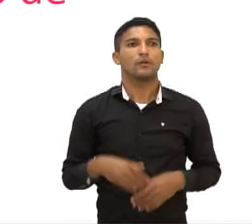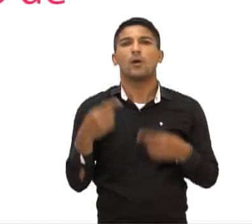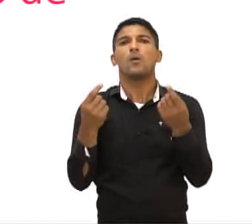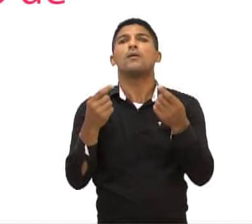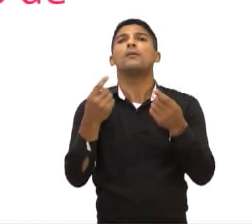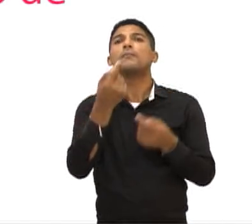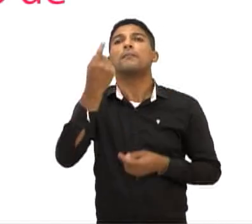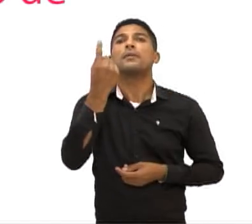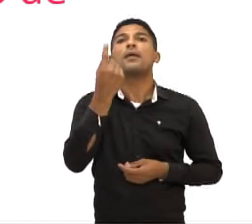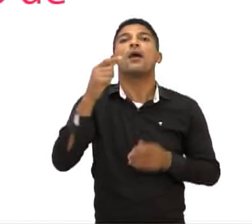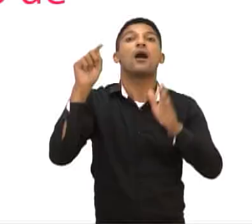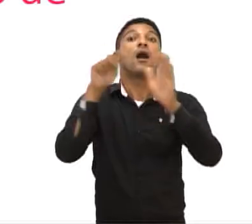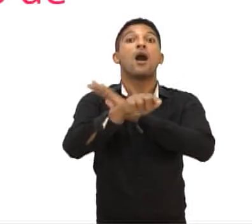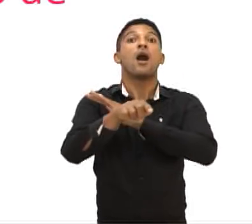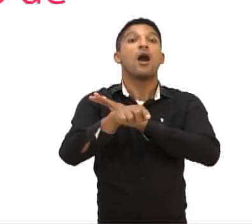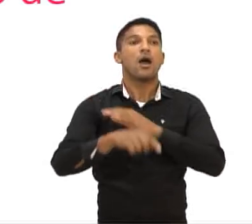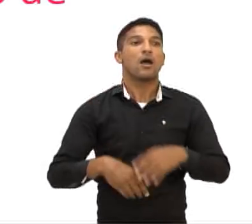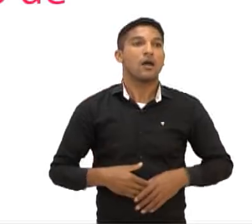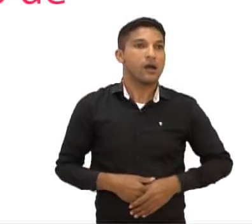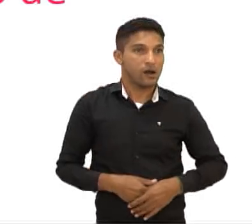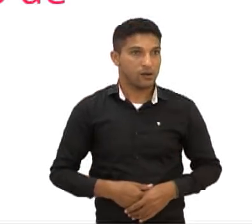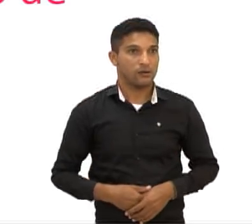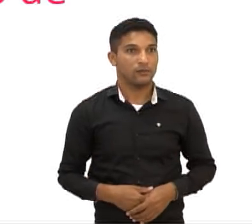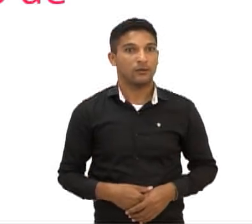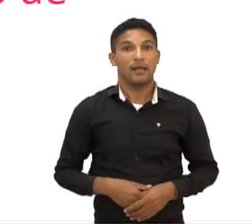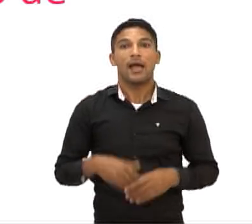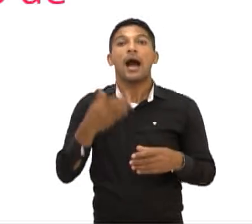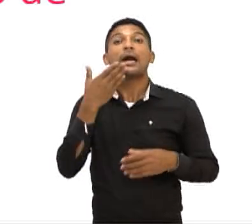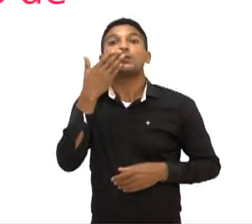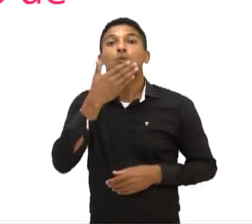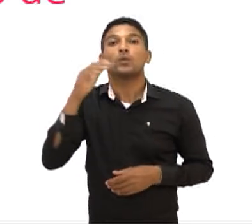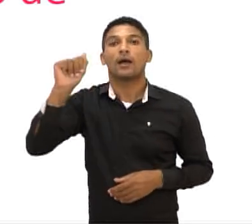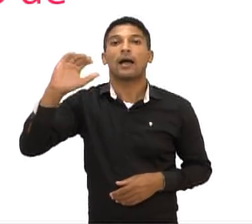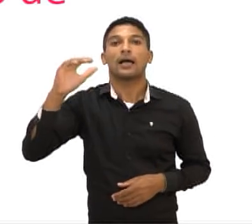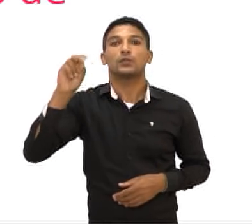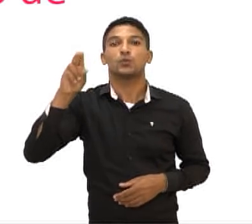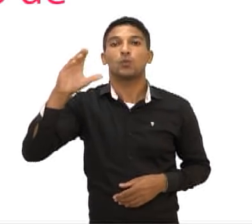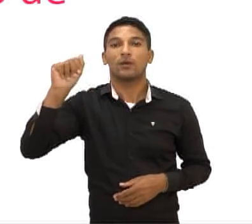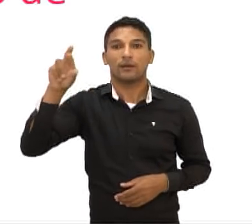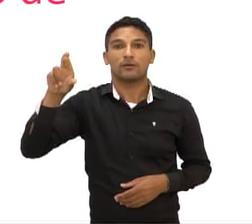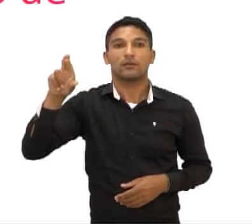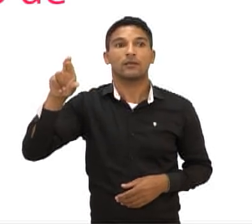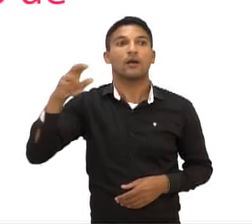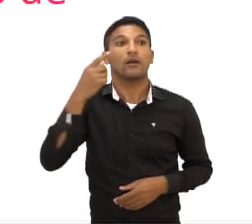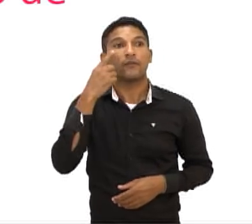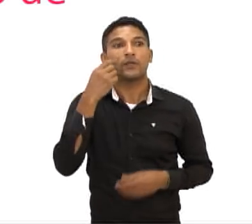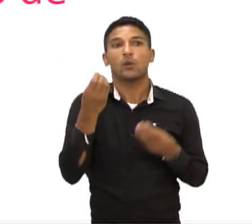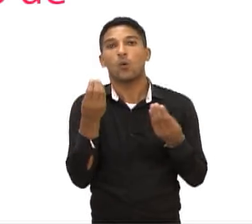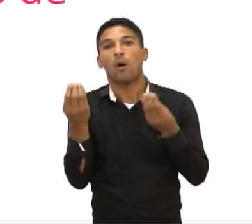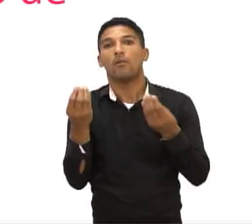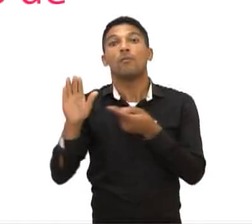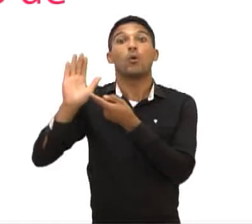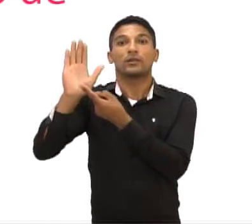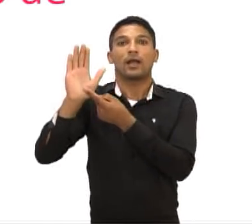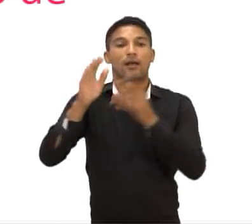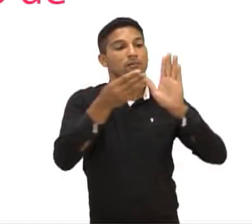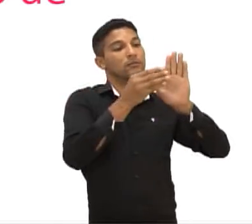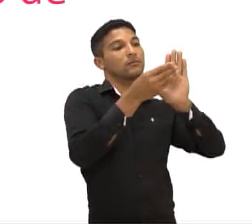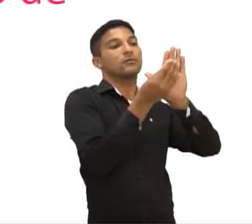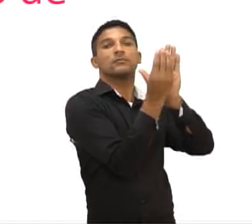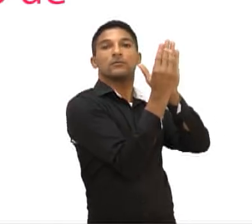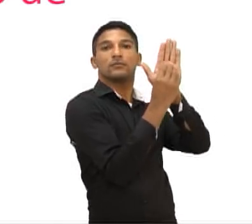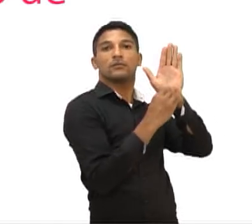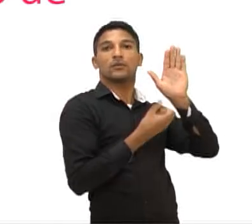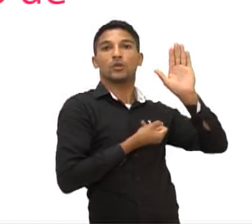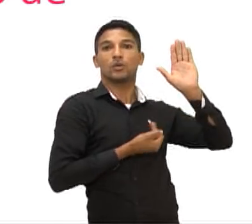primeiro exercício? Podemos representar a quantidade de açúcar assim, ó. Como lá, na receita de 1 copo